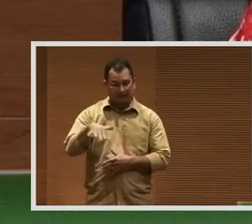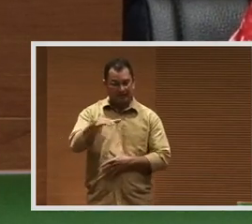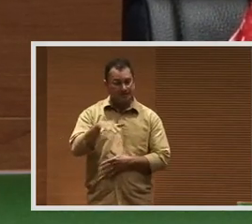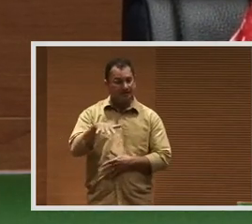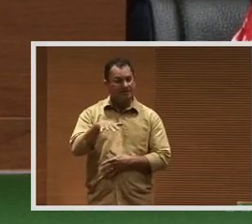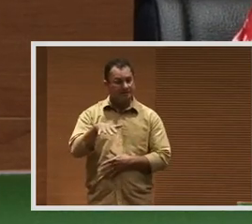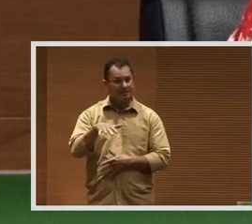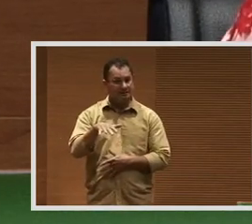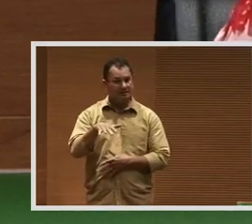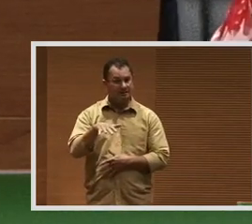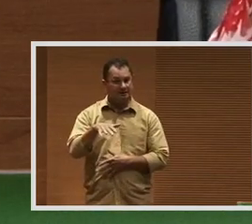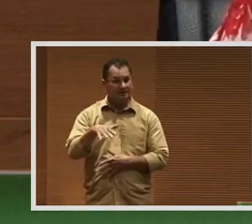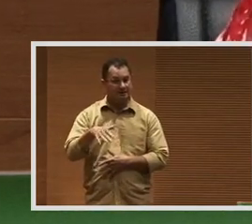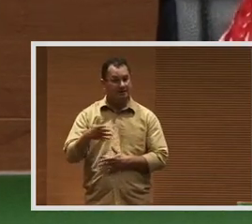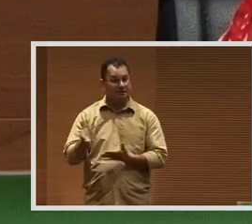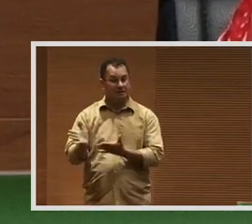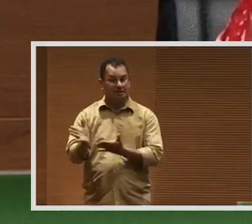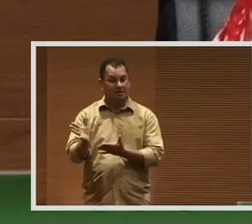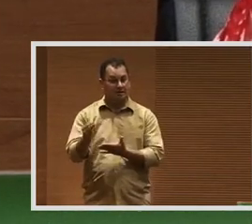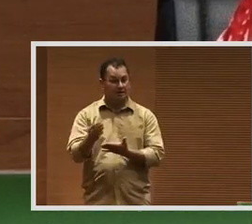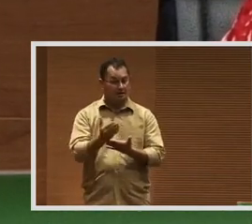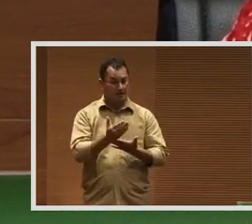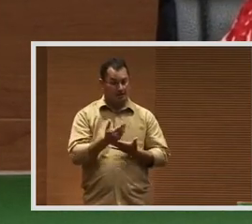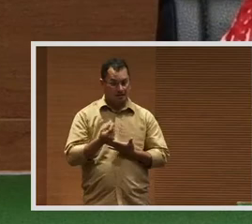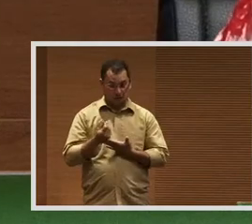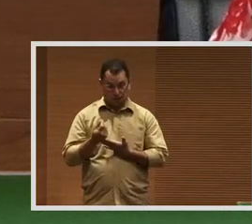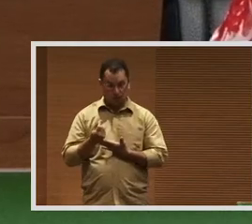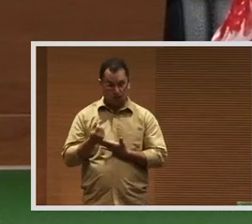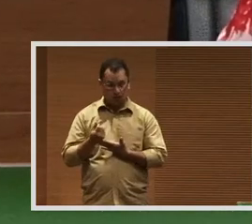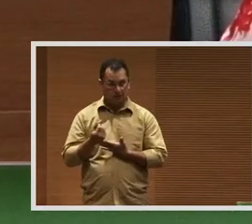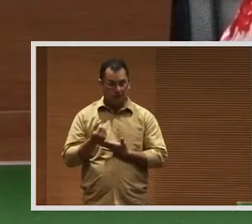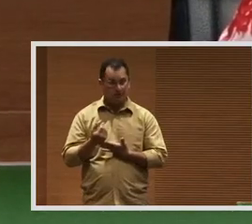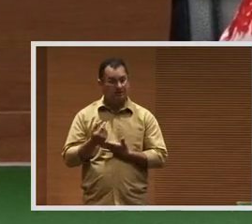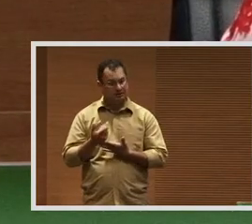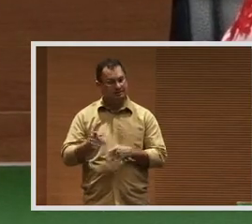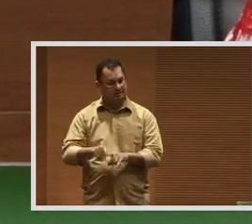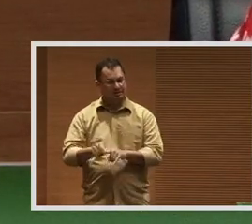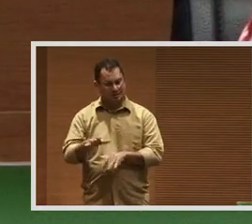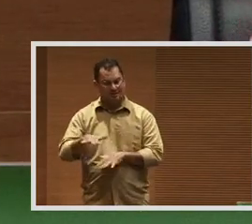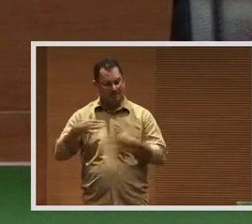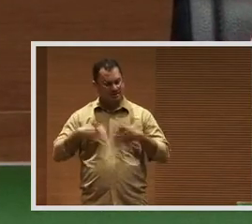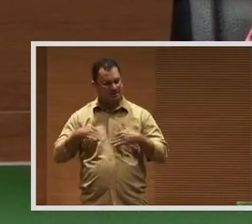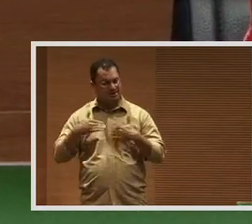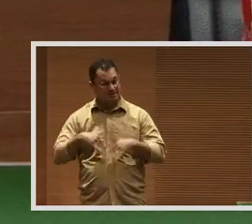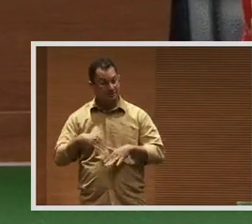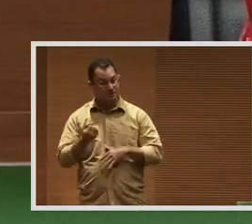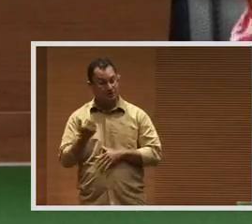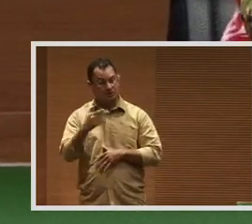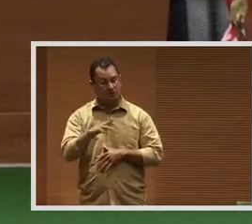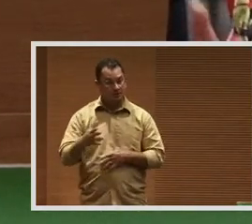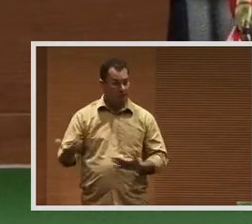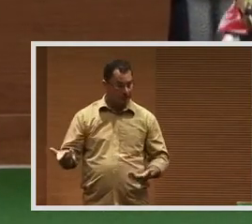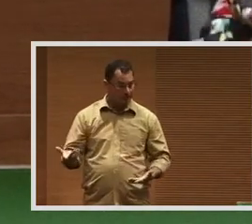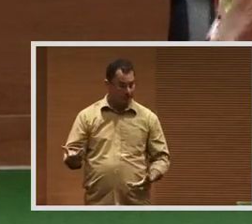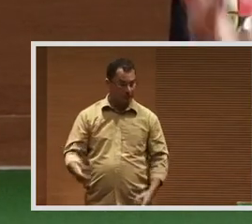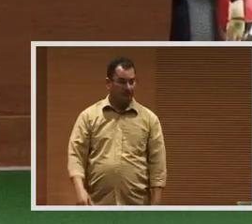mais rentosas, né? E mais tranquilas, tem isso. Ou aquelas que têm mais